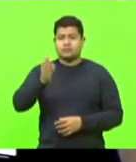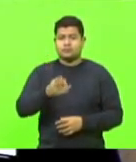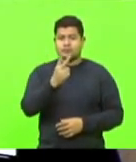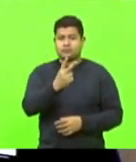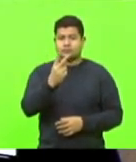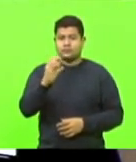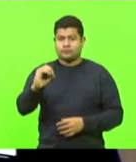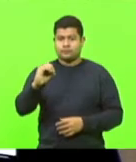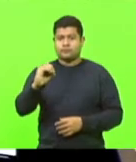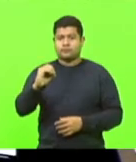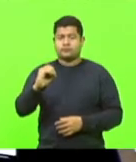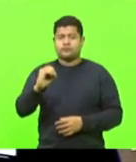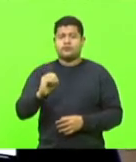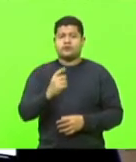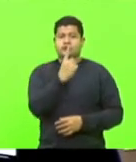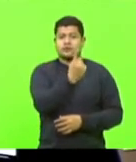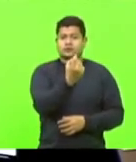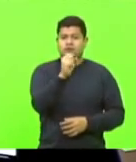277/2020. E